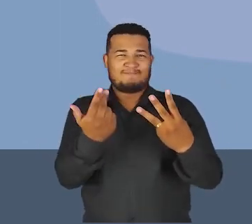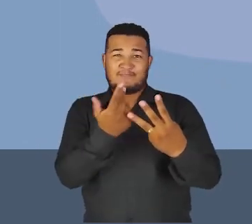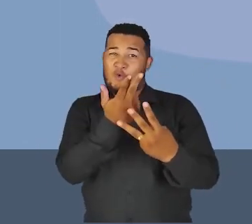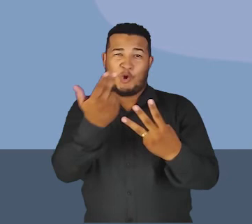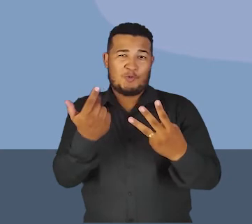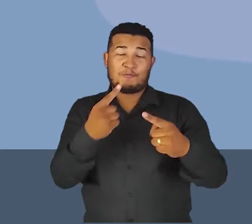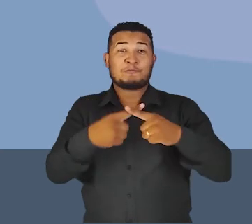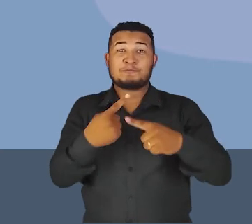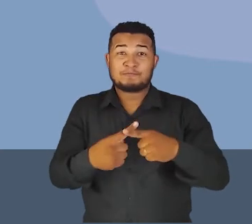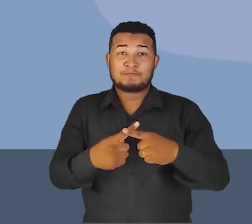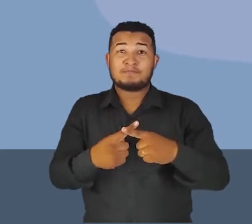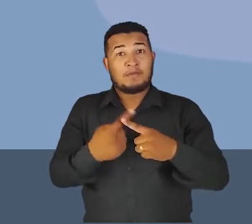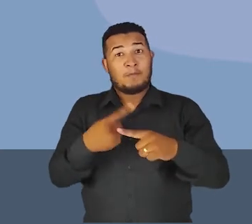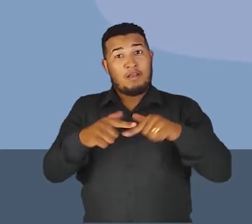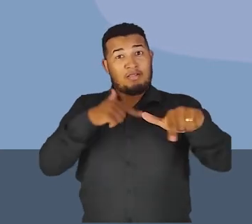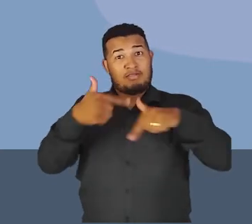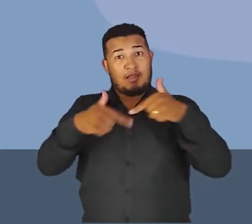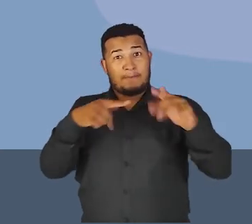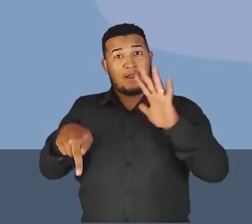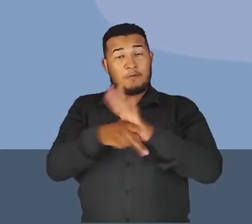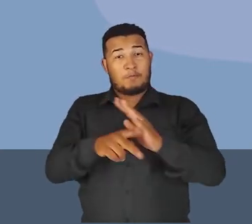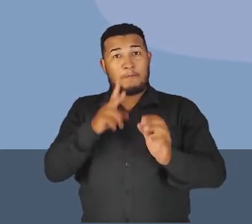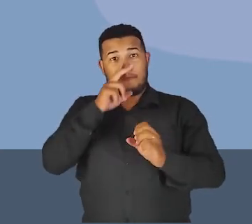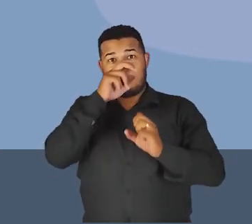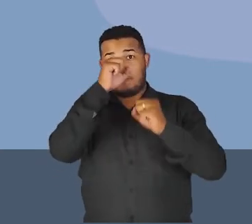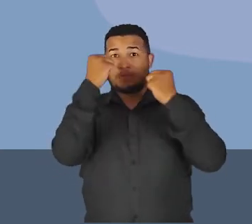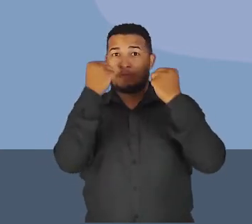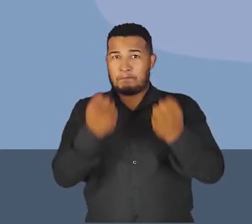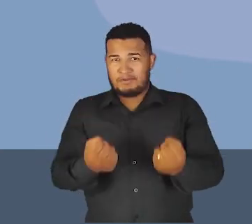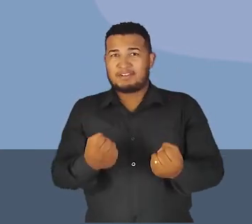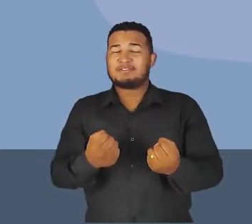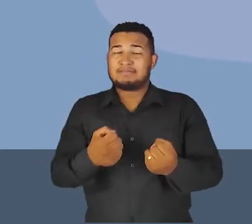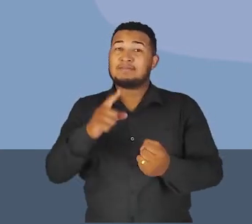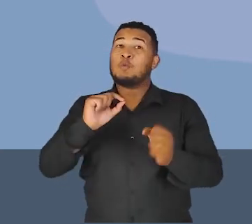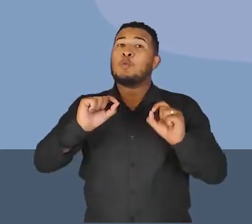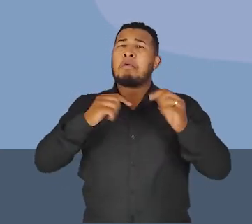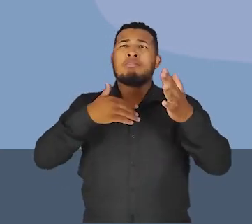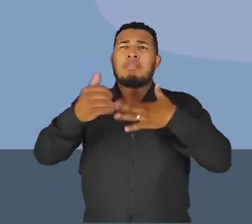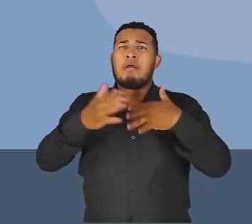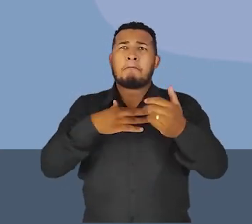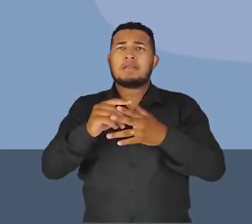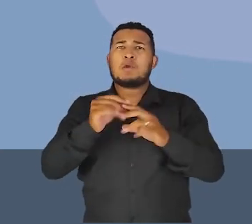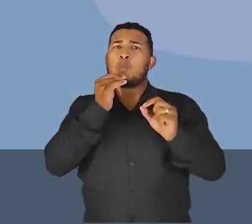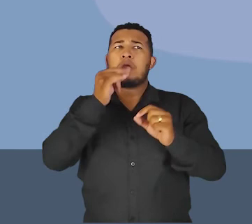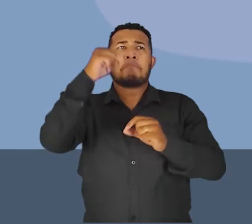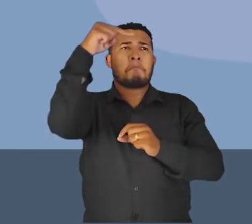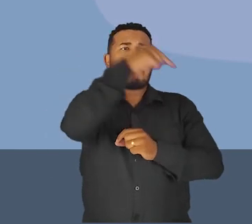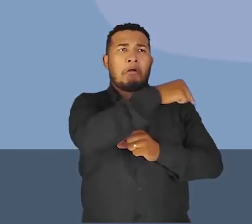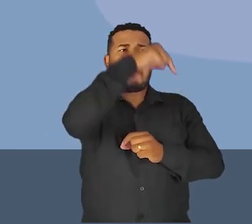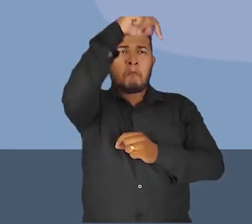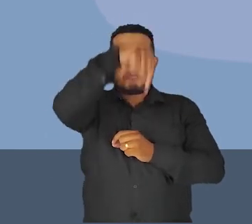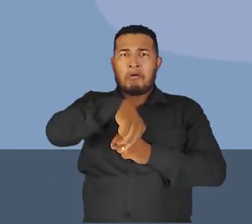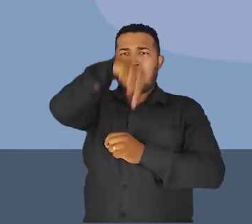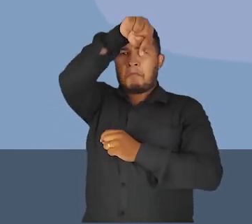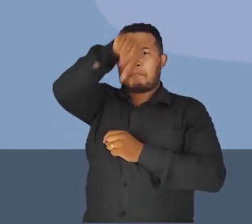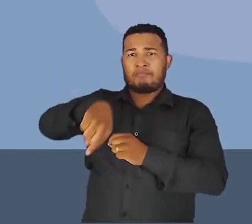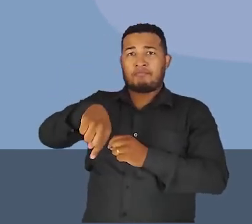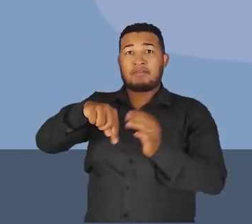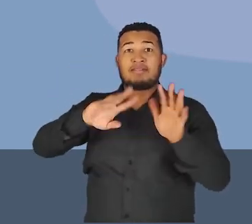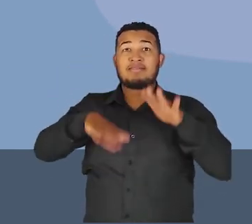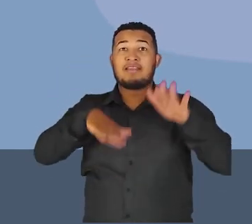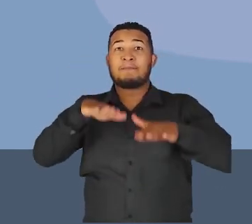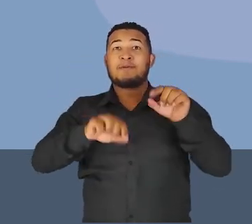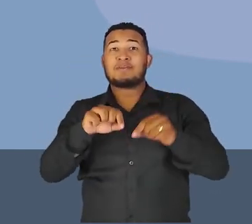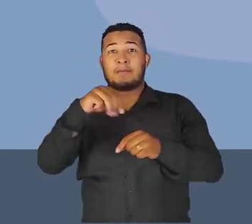quê? Porque o trabalho da força-peso depende da trajetória. Só vai depender ali da